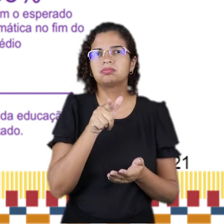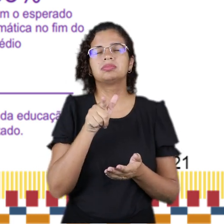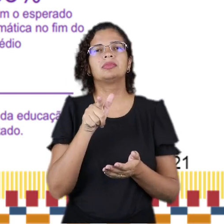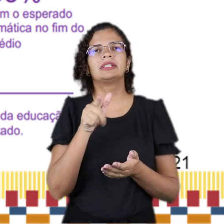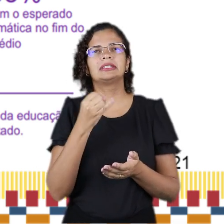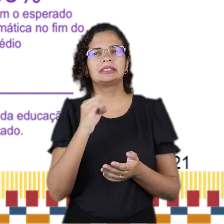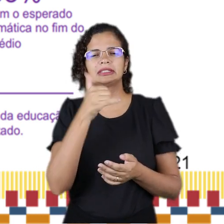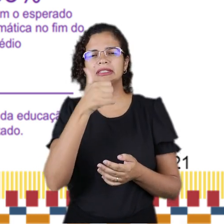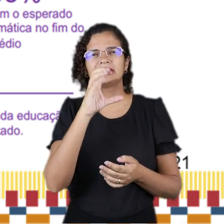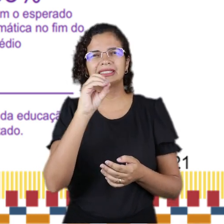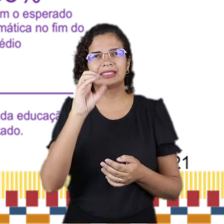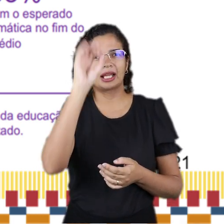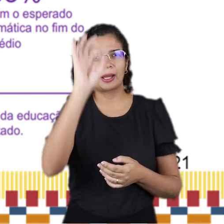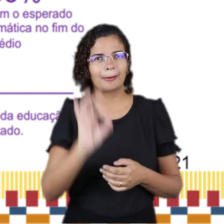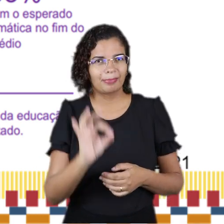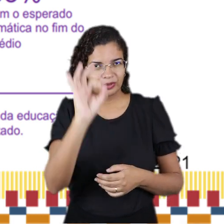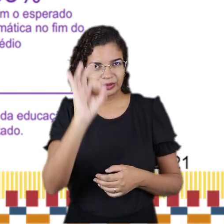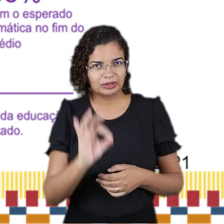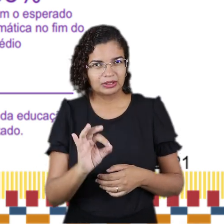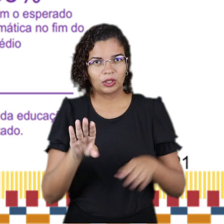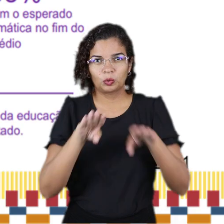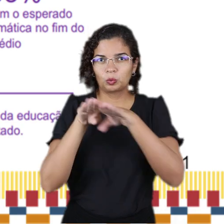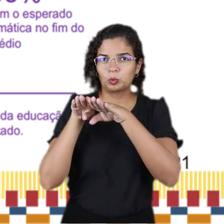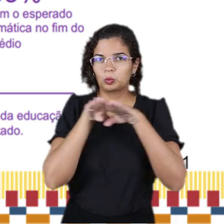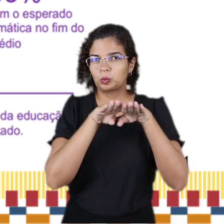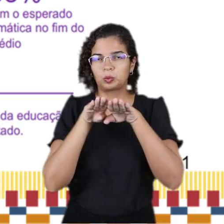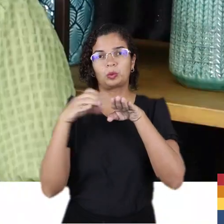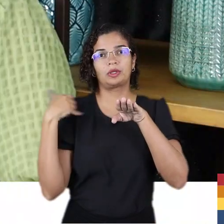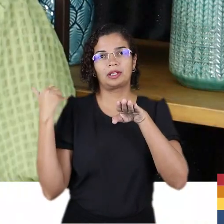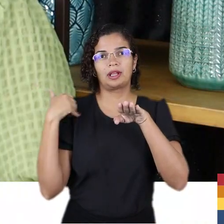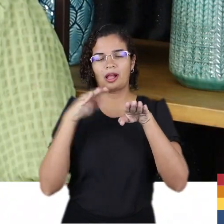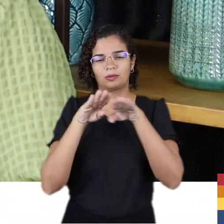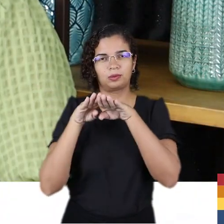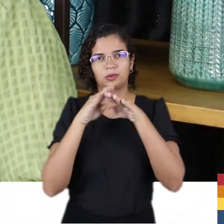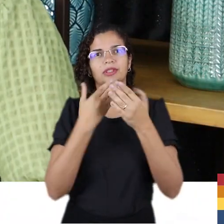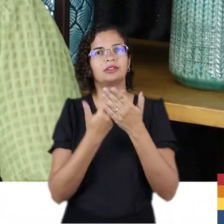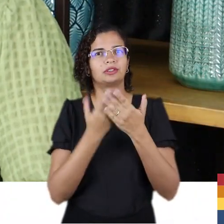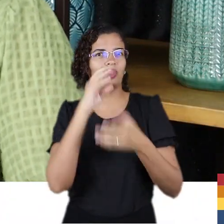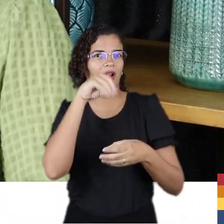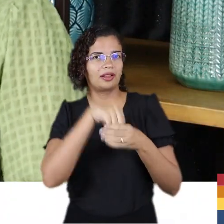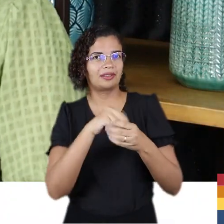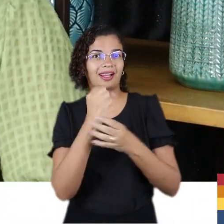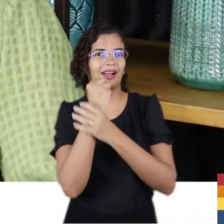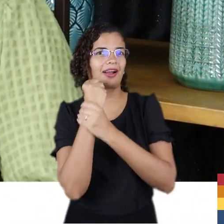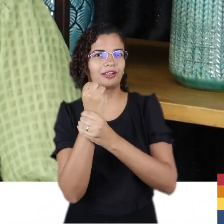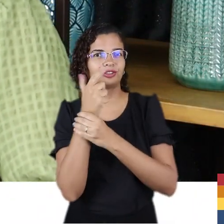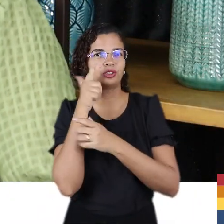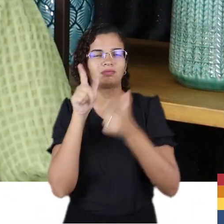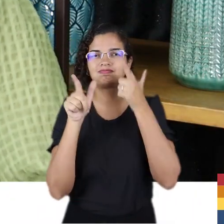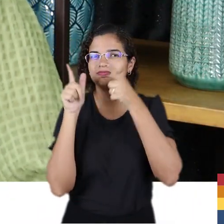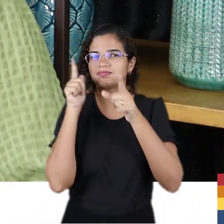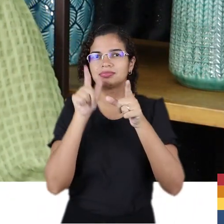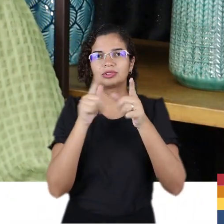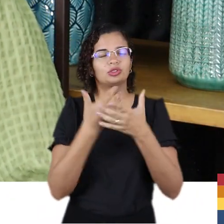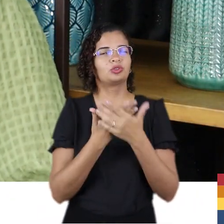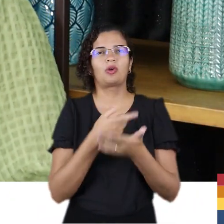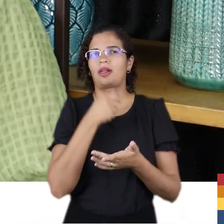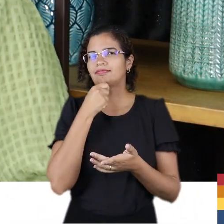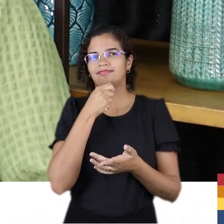em idade escolar, a gente não estava com garantia de sucesso escolar, né? Estávamos aí com um grande desafio.